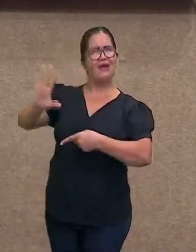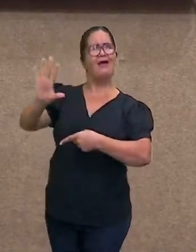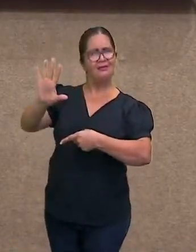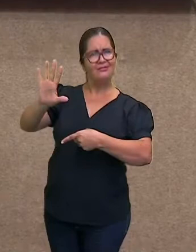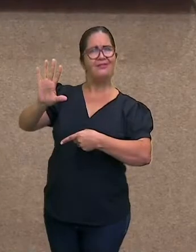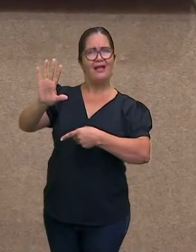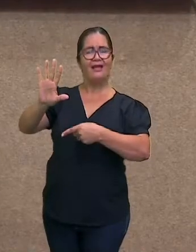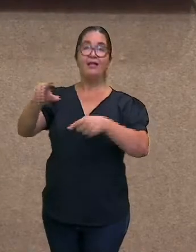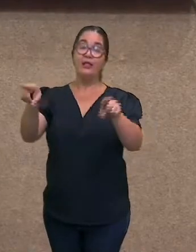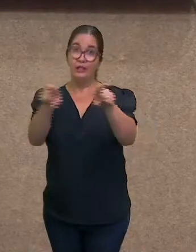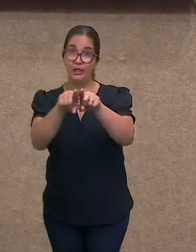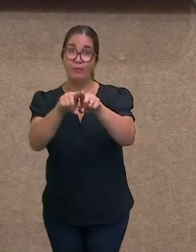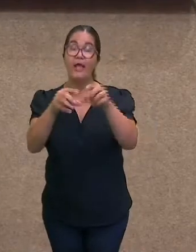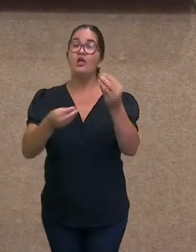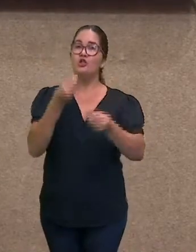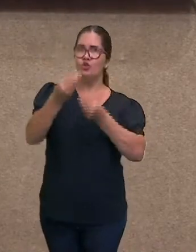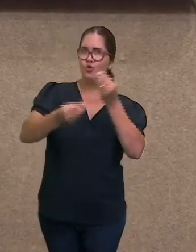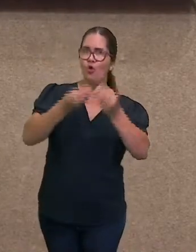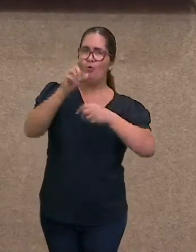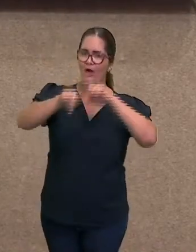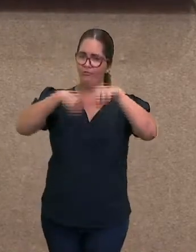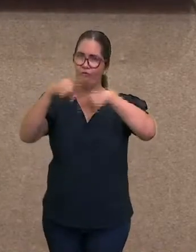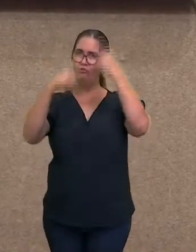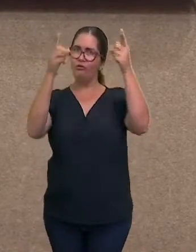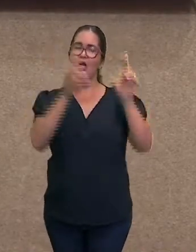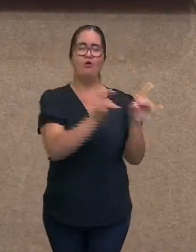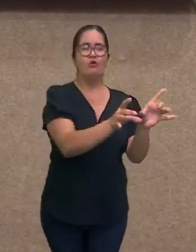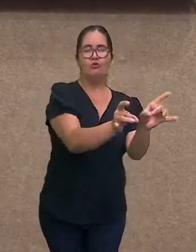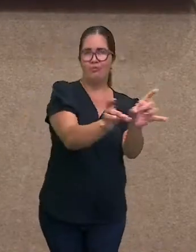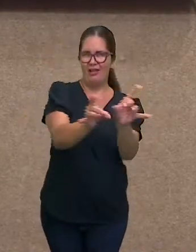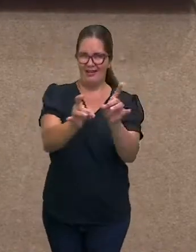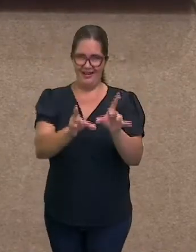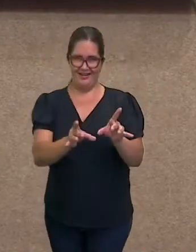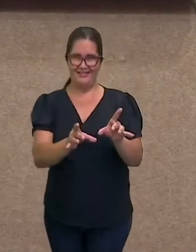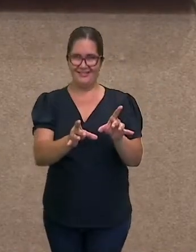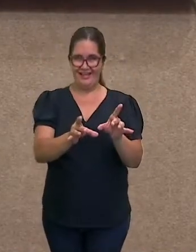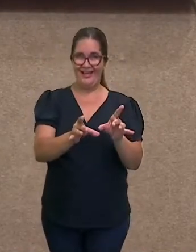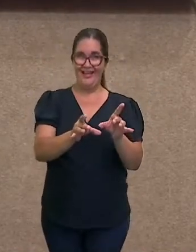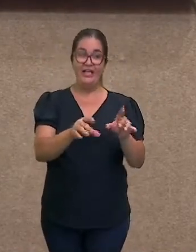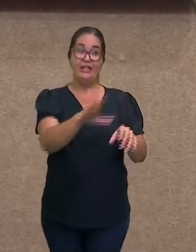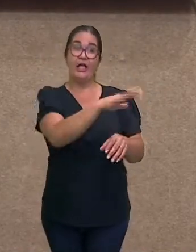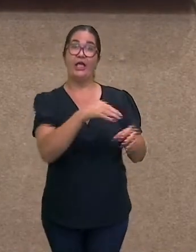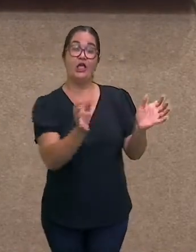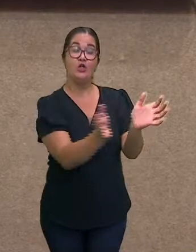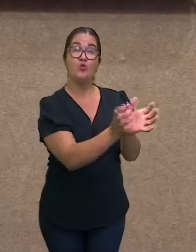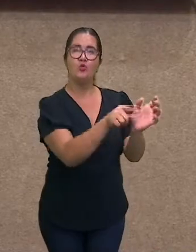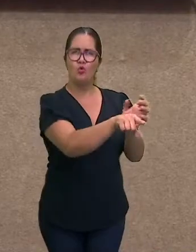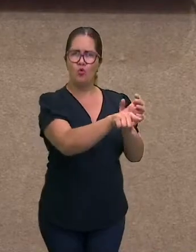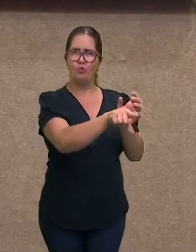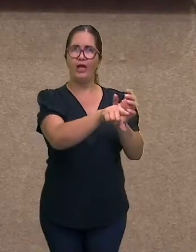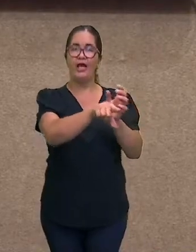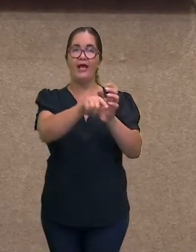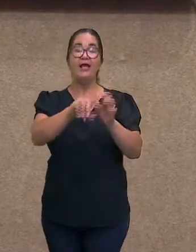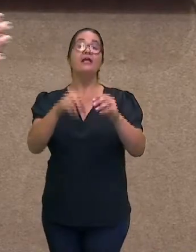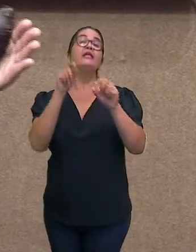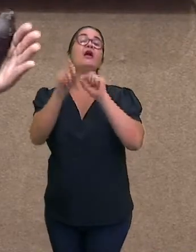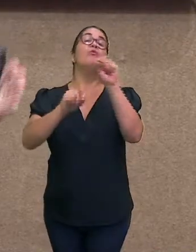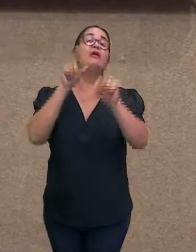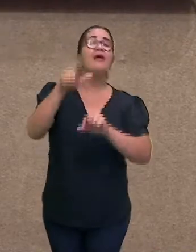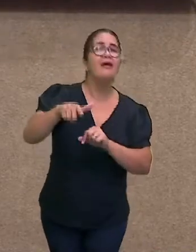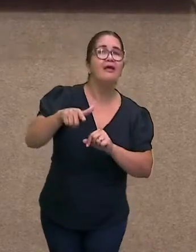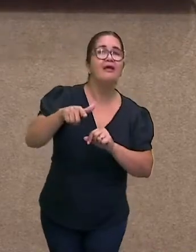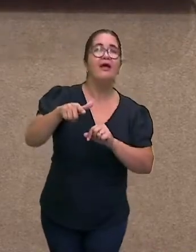classe mercantil, conhecida como a burguesia. Assim como se relacionava uma série de